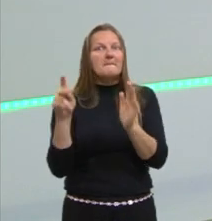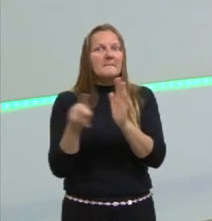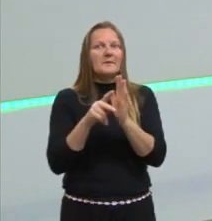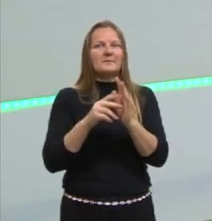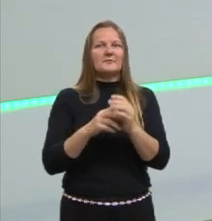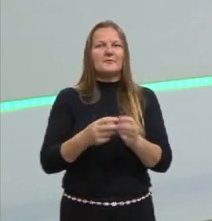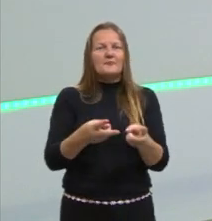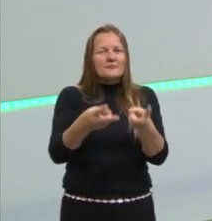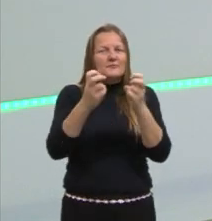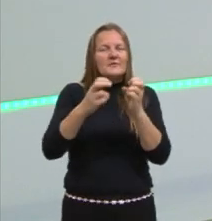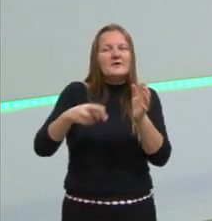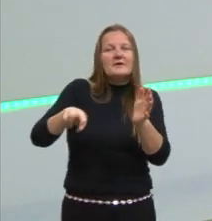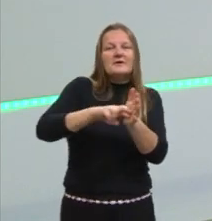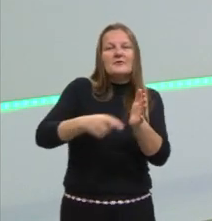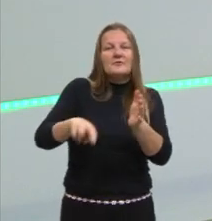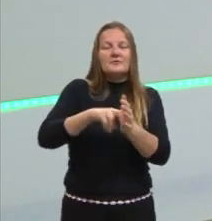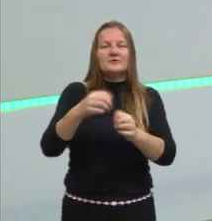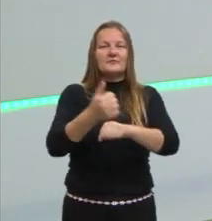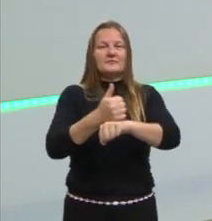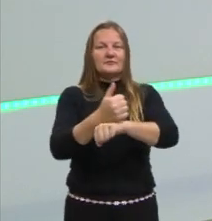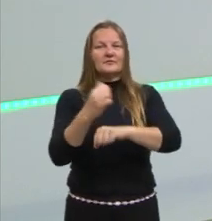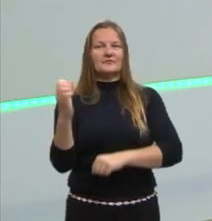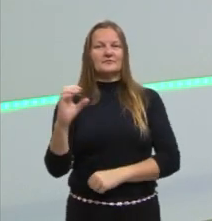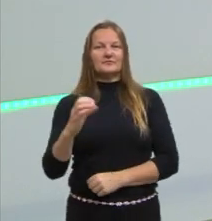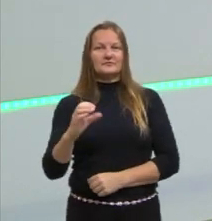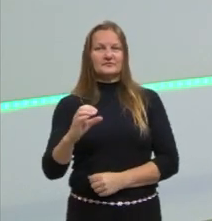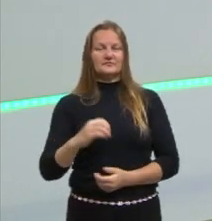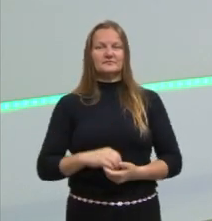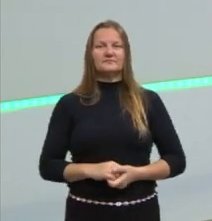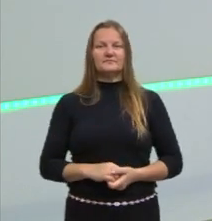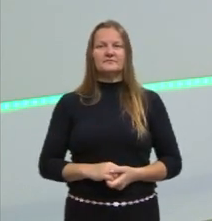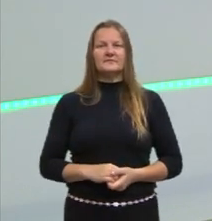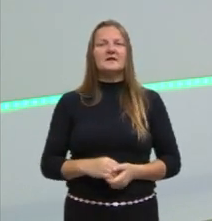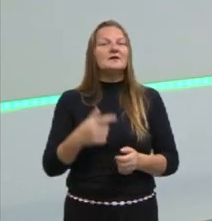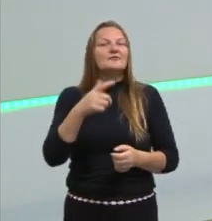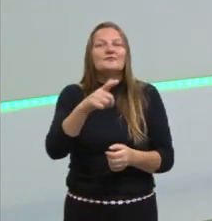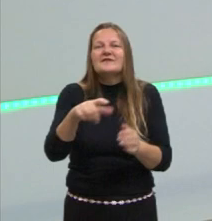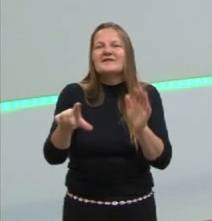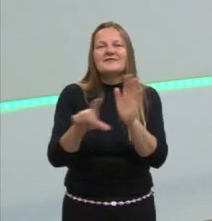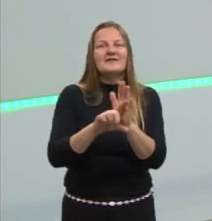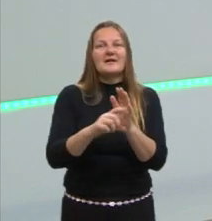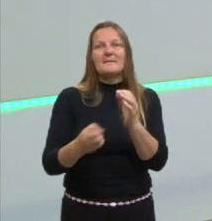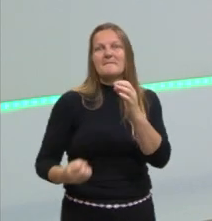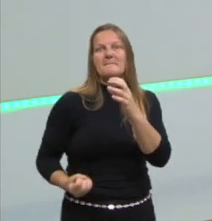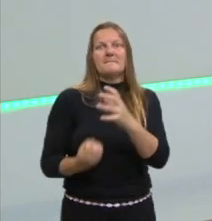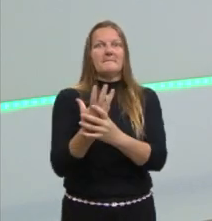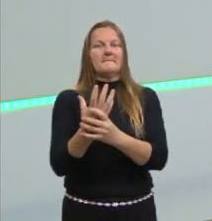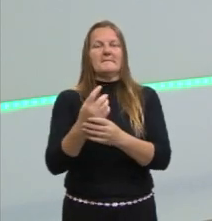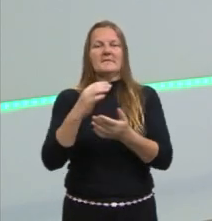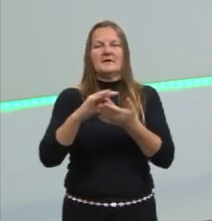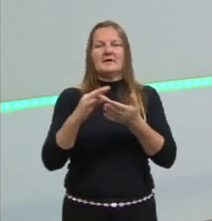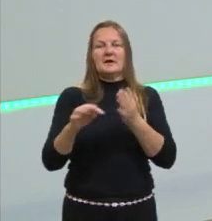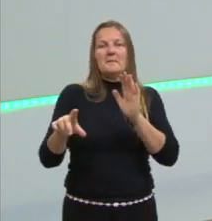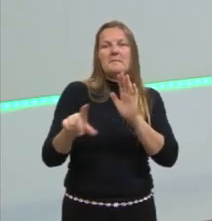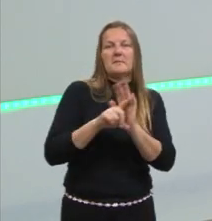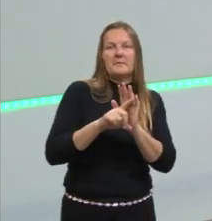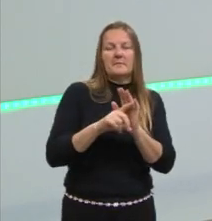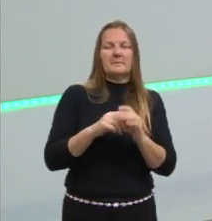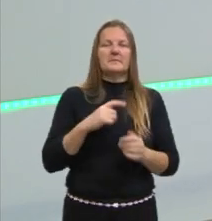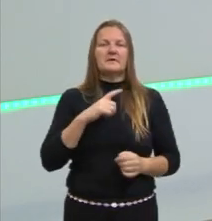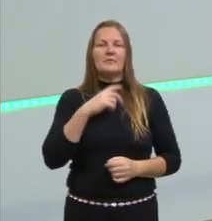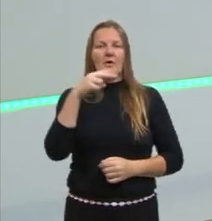também esse cientista né a gente não tem então uma lei específica que ganhou o nome dele né como aconteceu